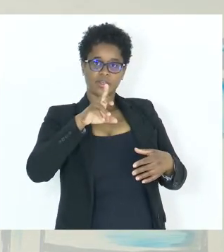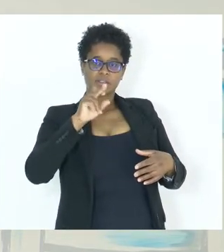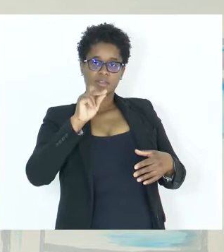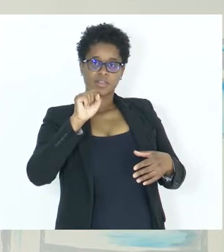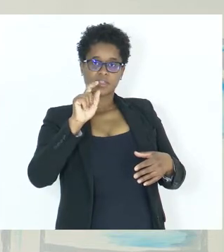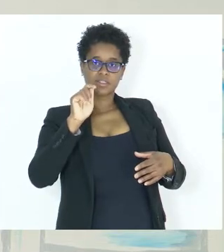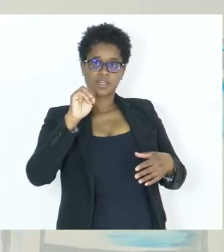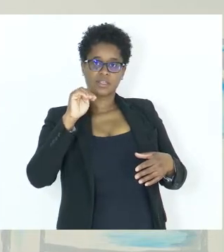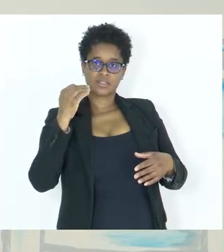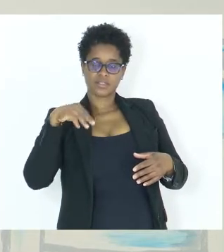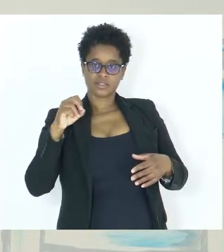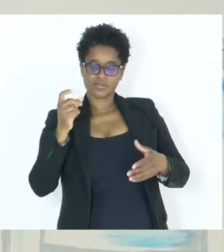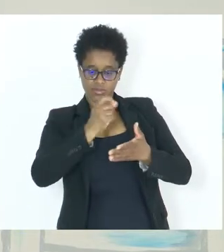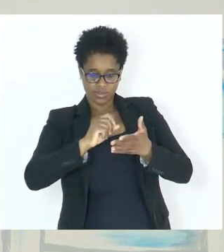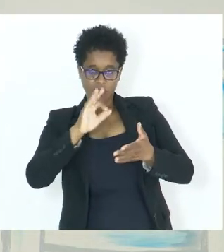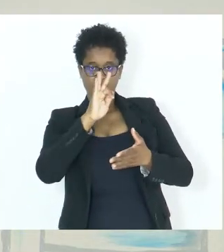45º, vamos escrever